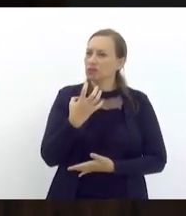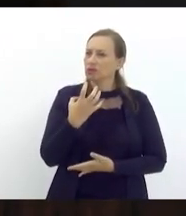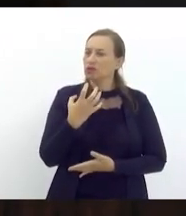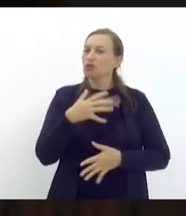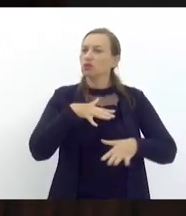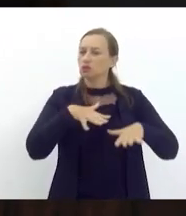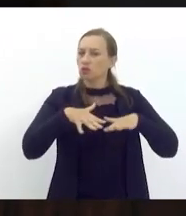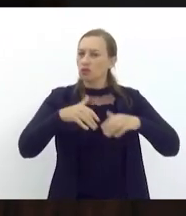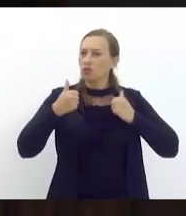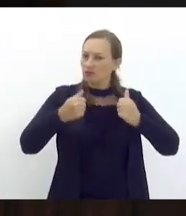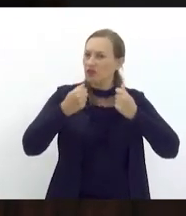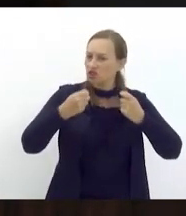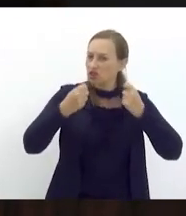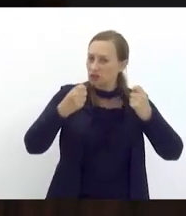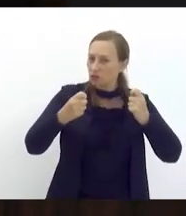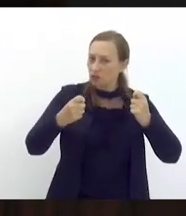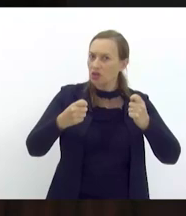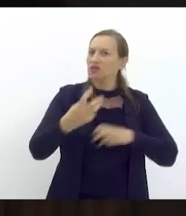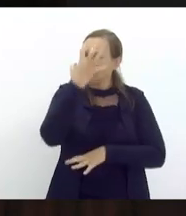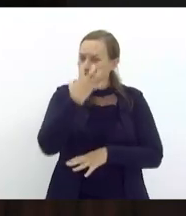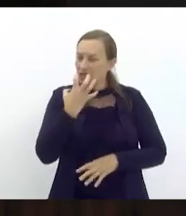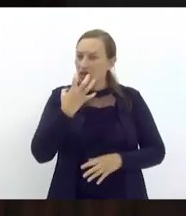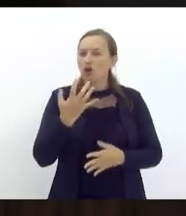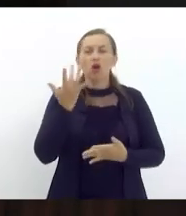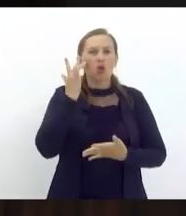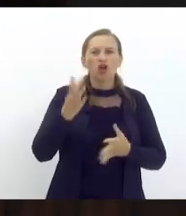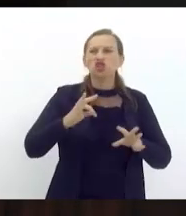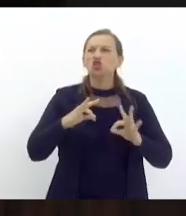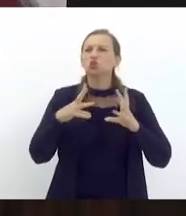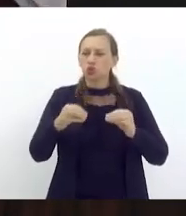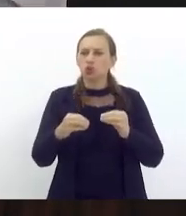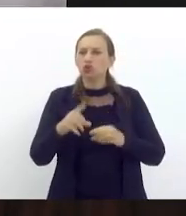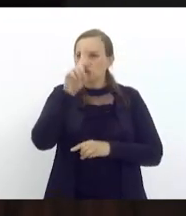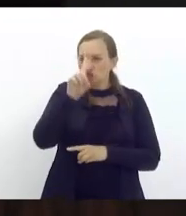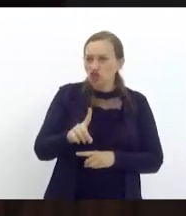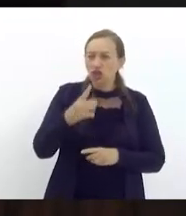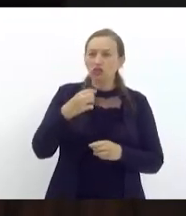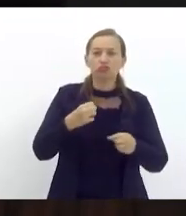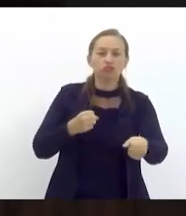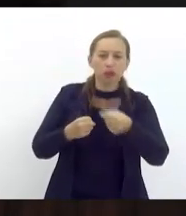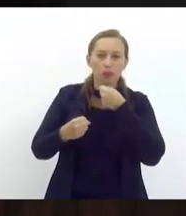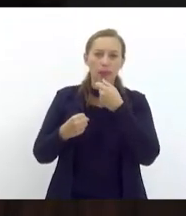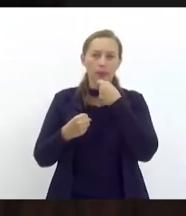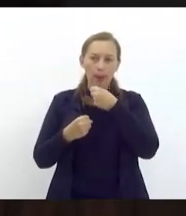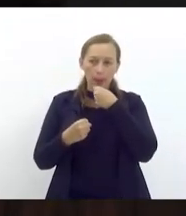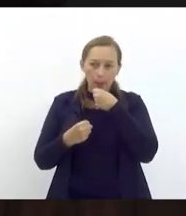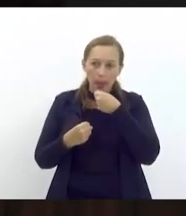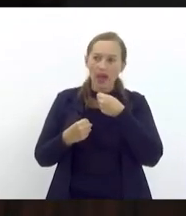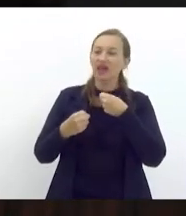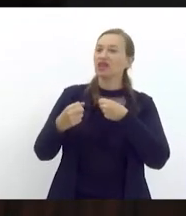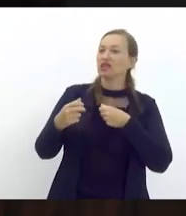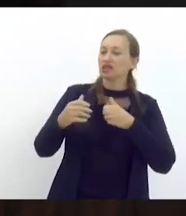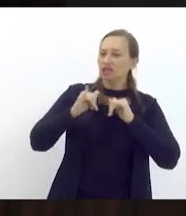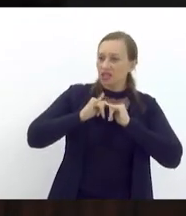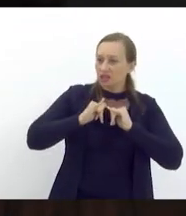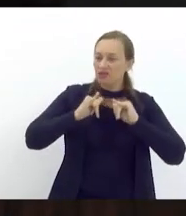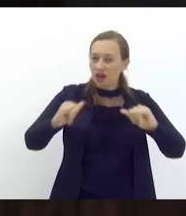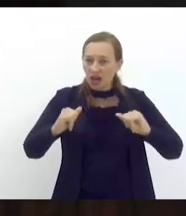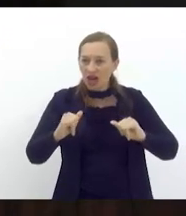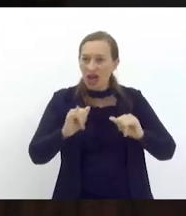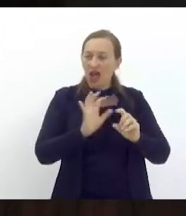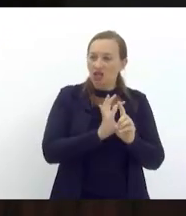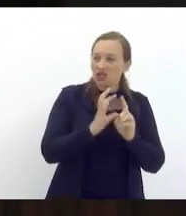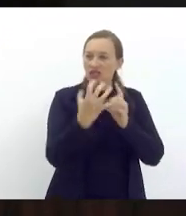manifestação isso é muito grave eu acho todo mundo tem o direito Paulo Megafone de se manifestar de cercar o prédio